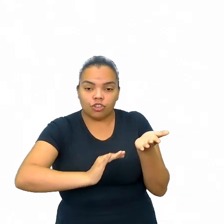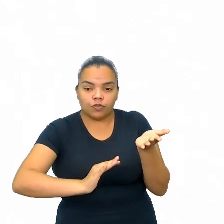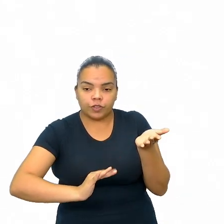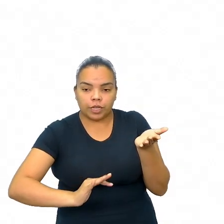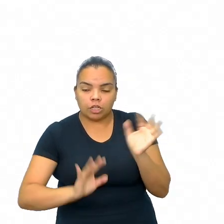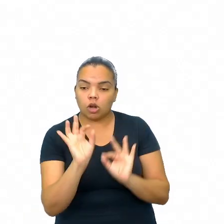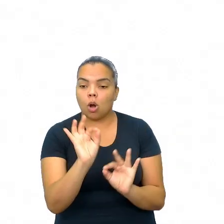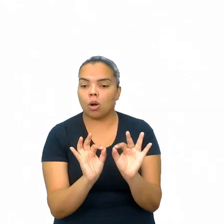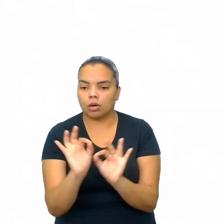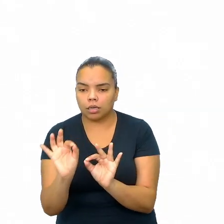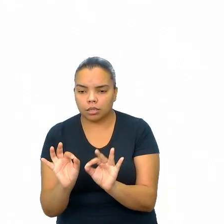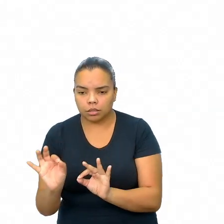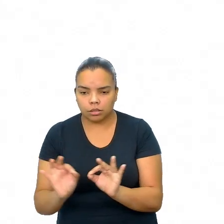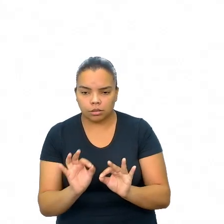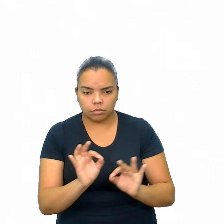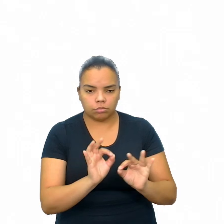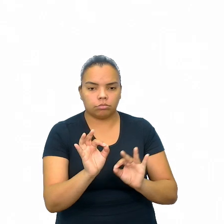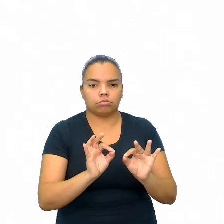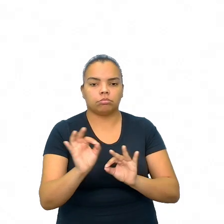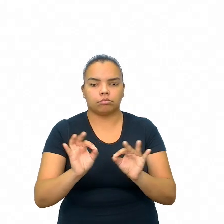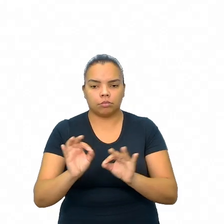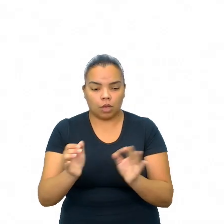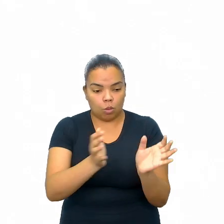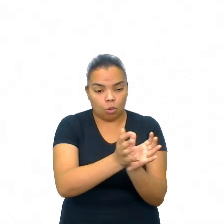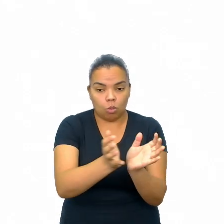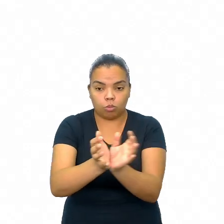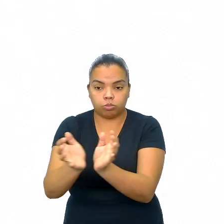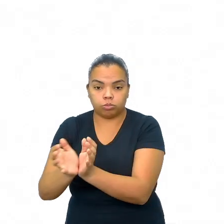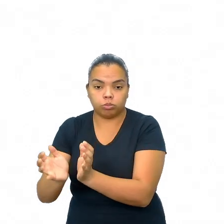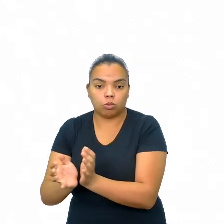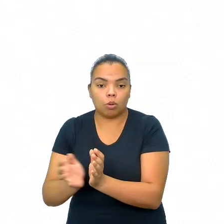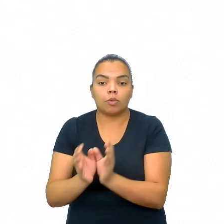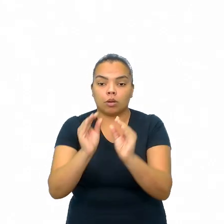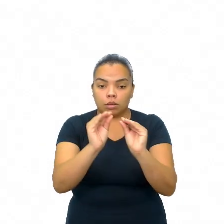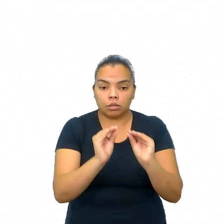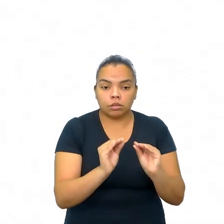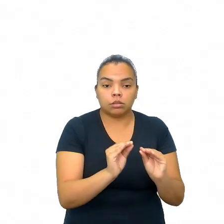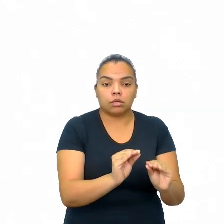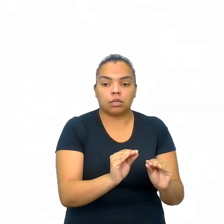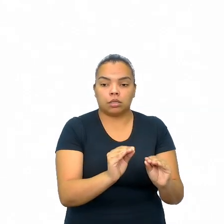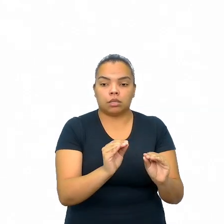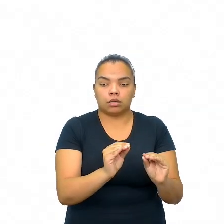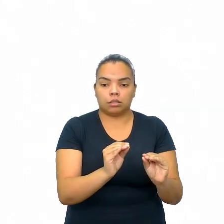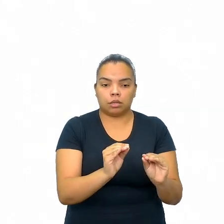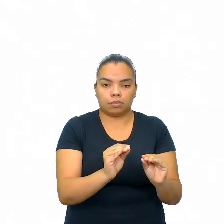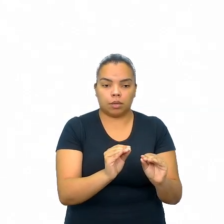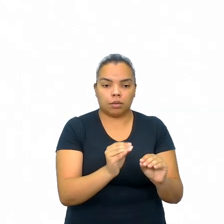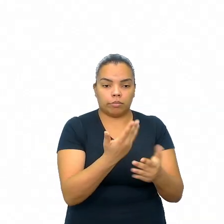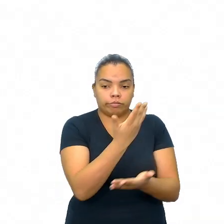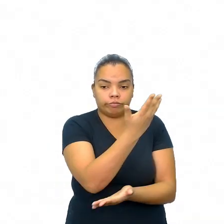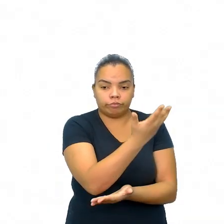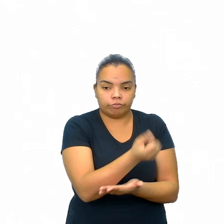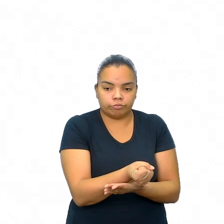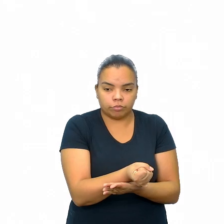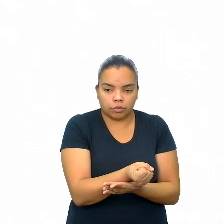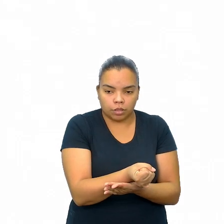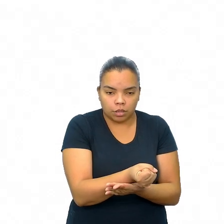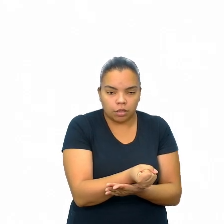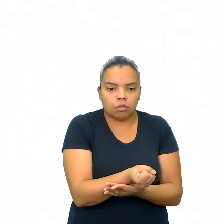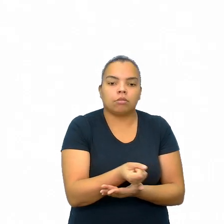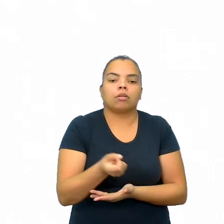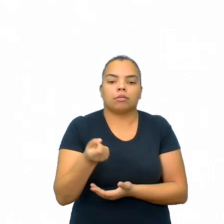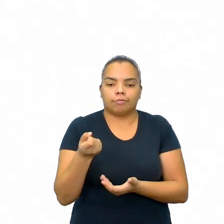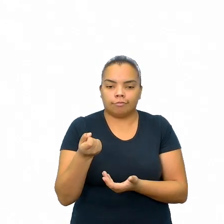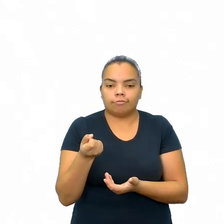momento de organizar um agrupamento, inserir os dados no sistema mapa classe quando